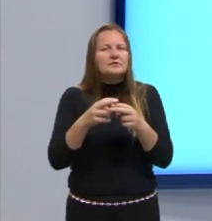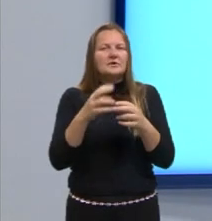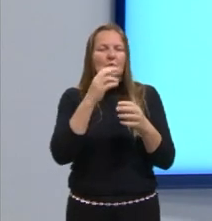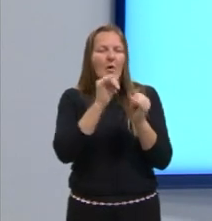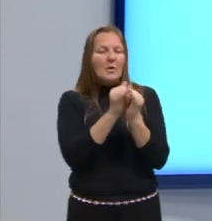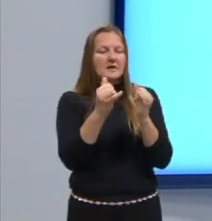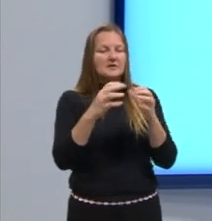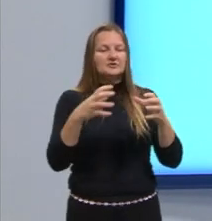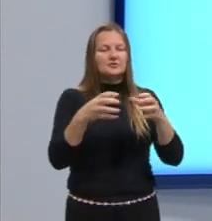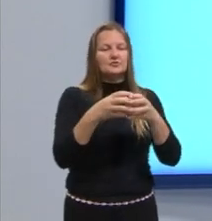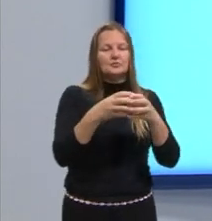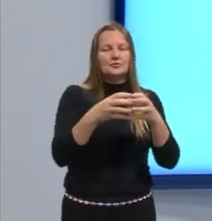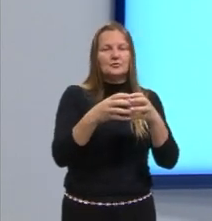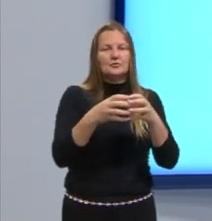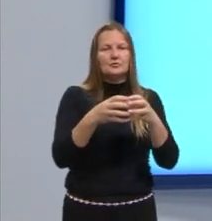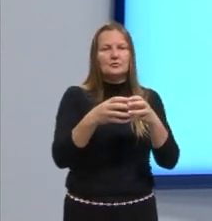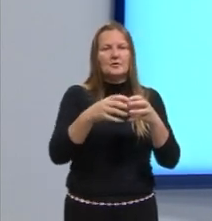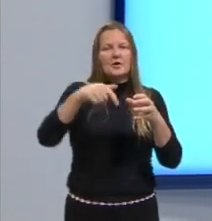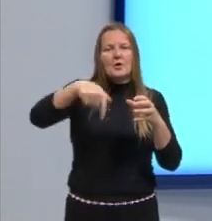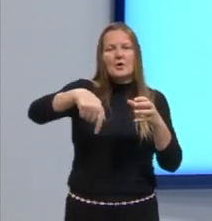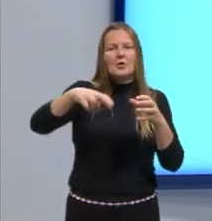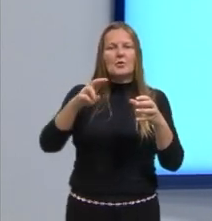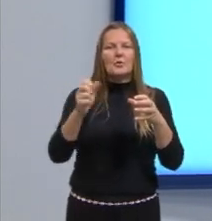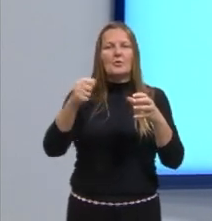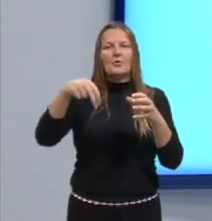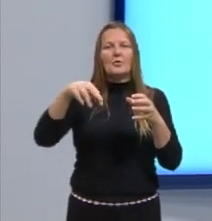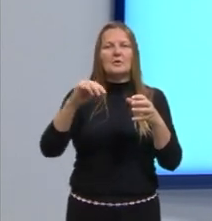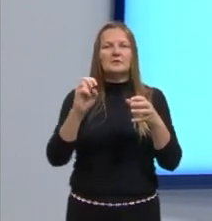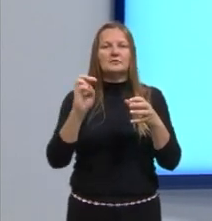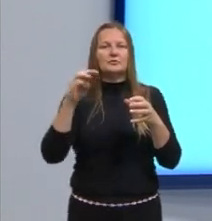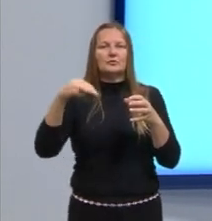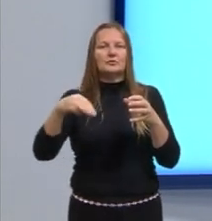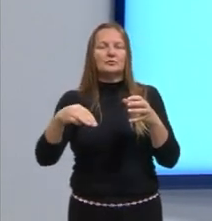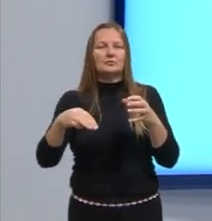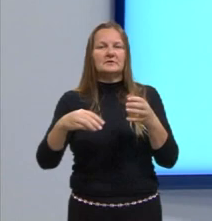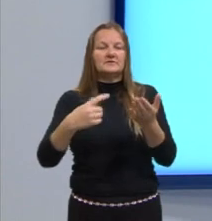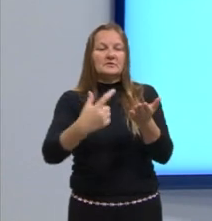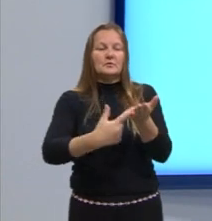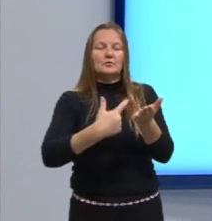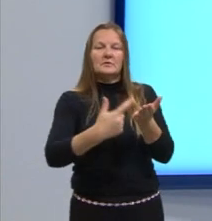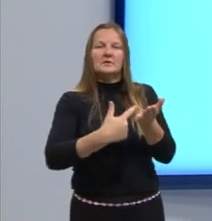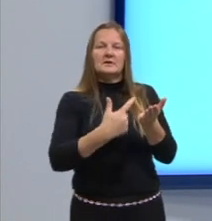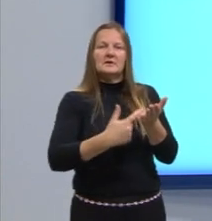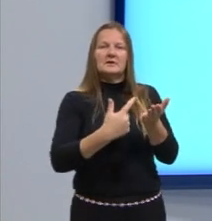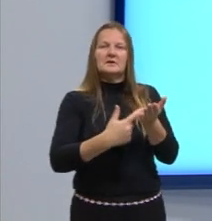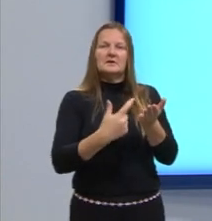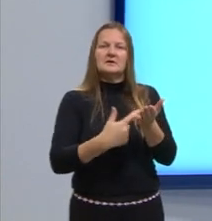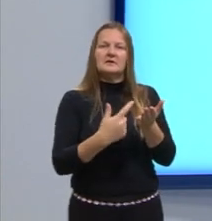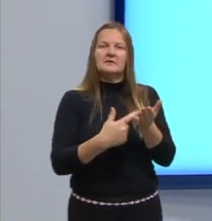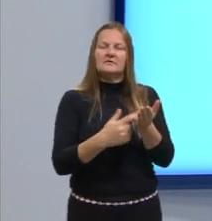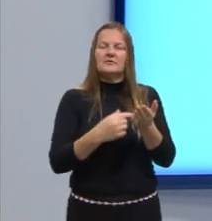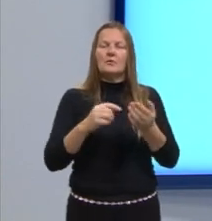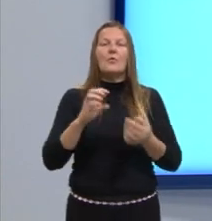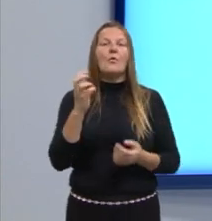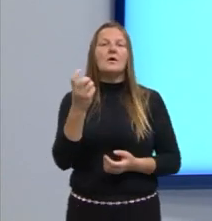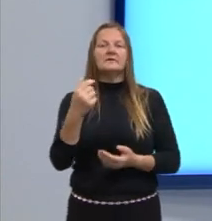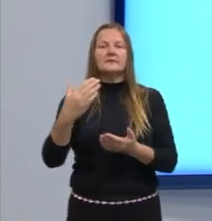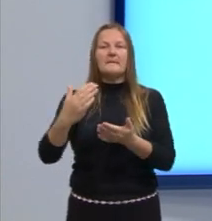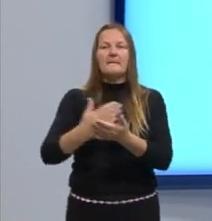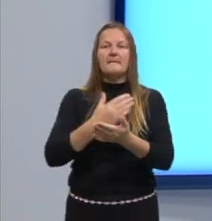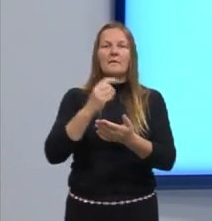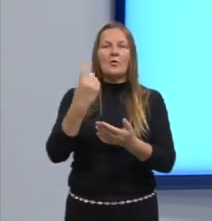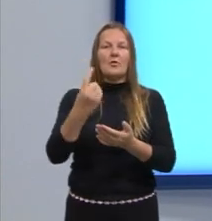de energia que a gente chama de quanto então por exemplo se a gente tivesse um livro esse livro é composto pelas páginas certo